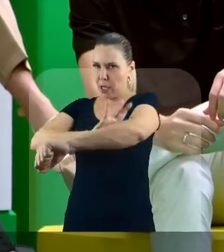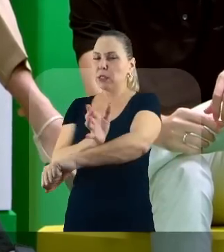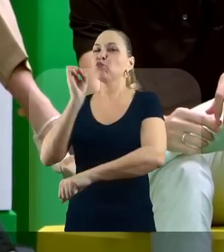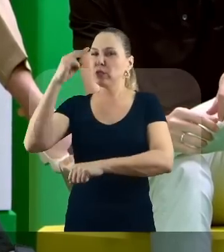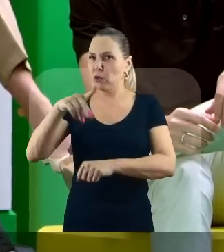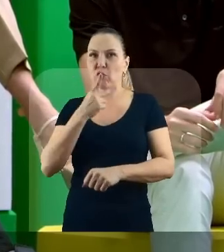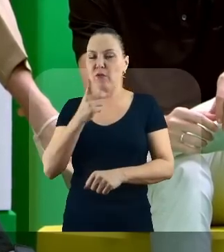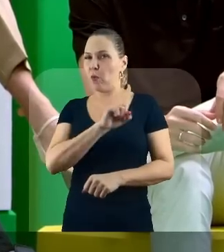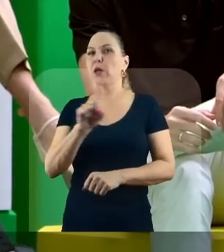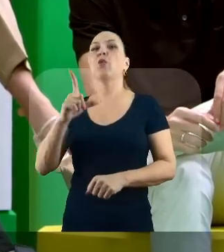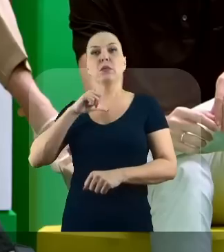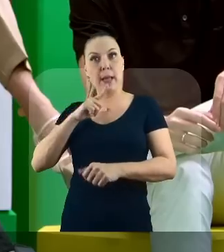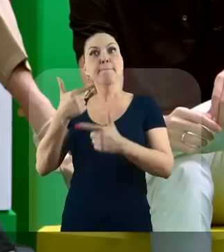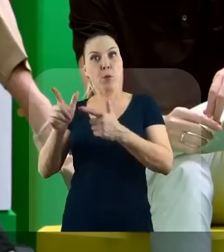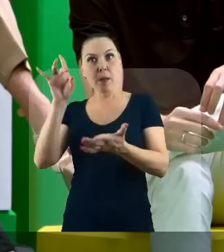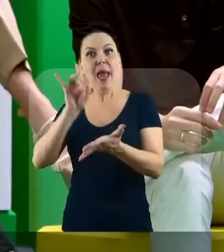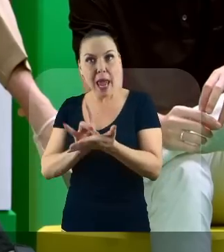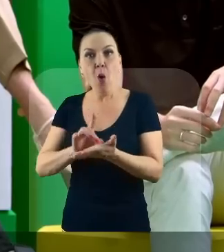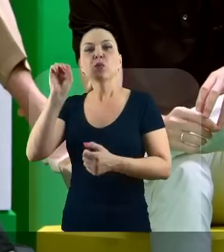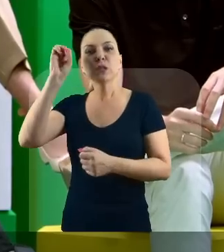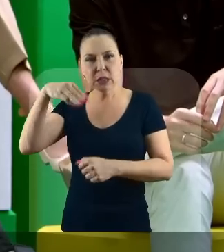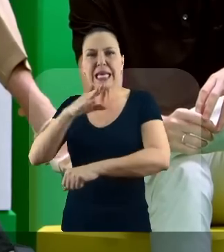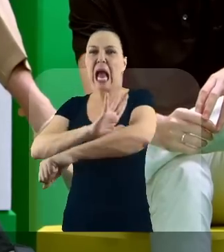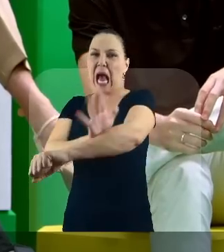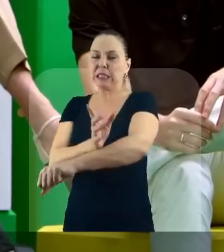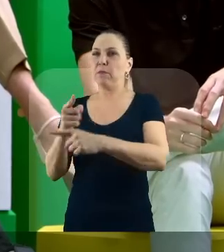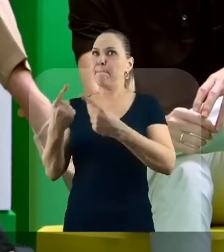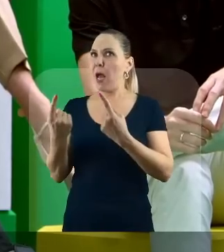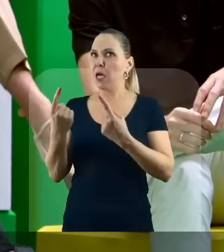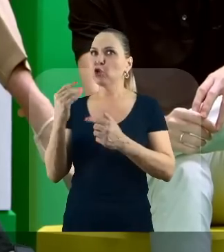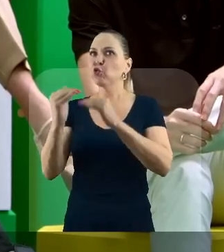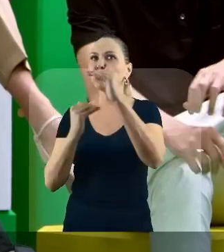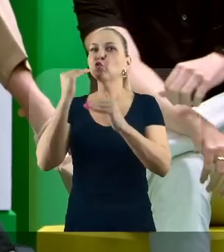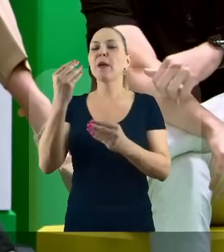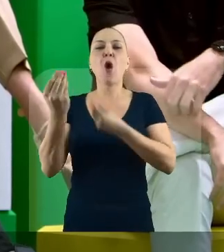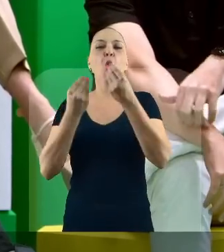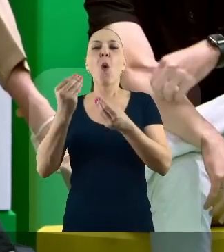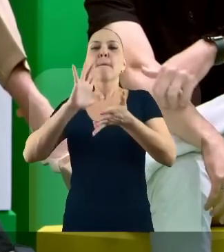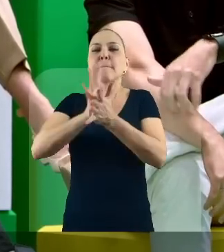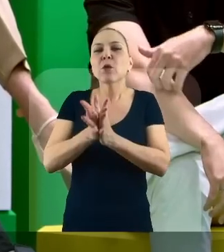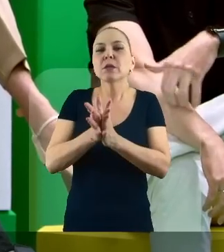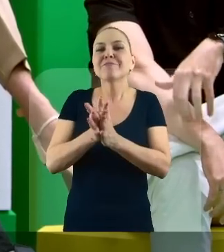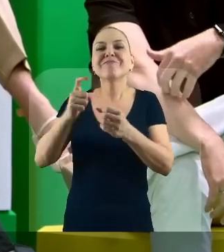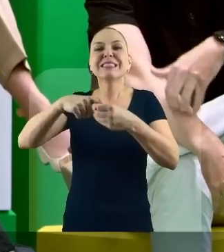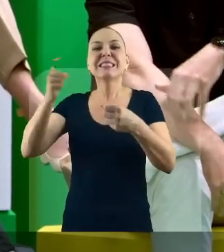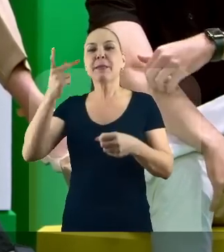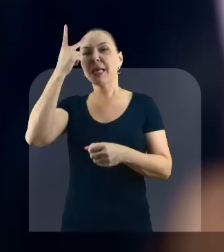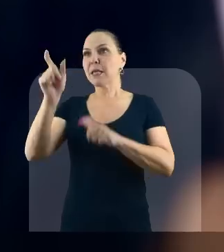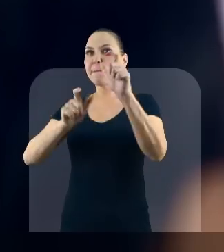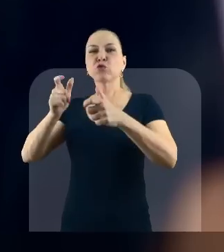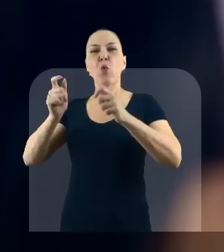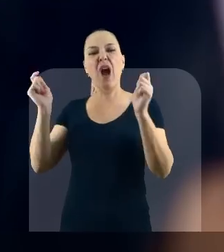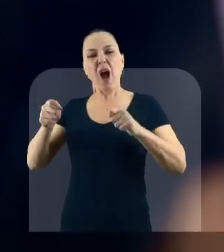que o racismo não existe. Não, é um problema real da nossa sociedade. Mas a maneira de superar esse preconceito é dando independência a essas